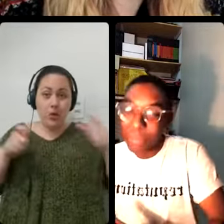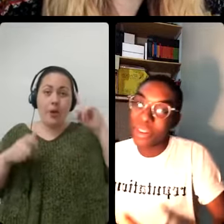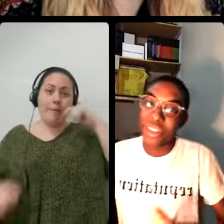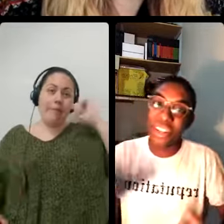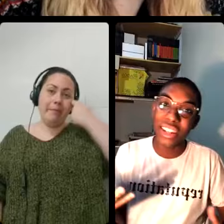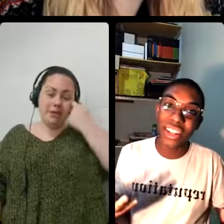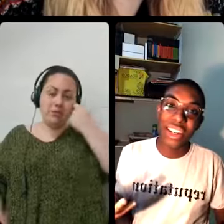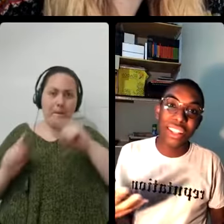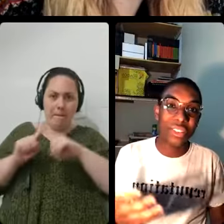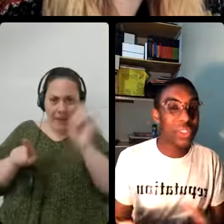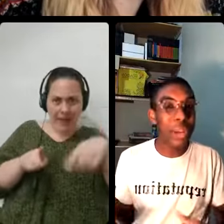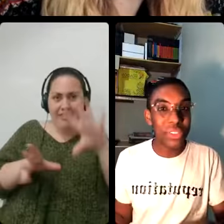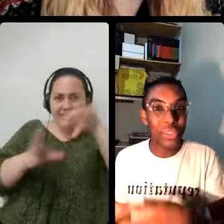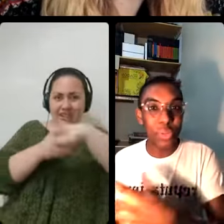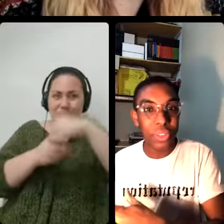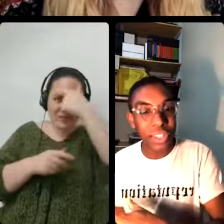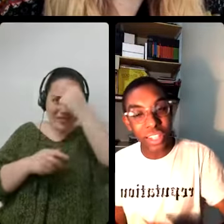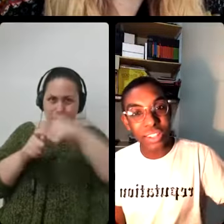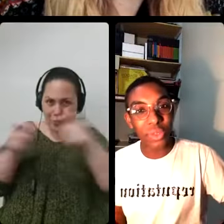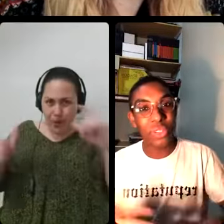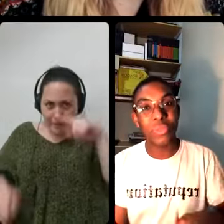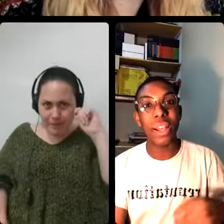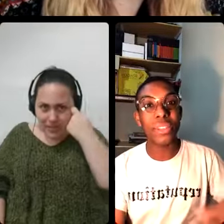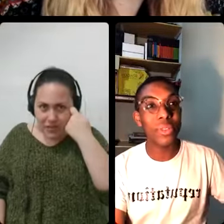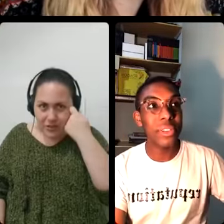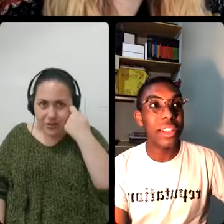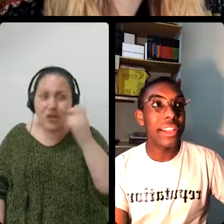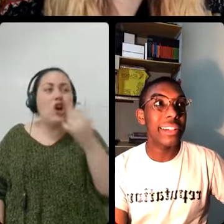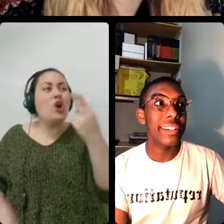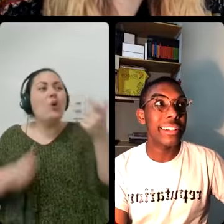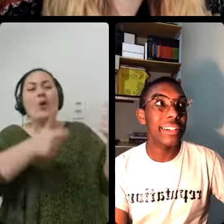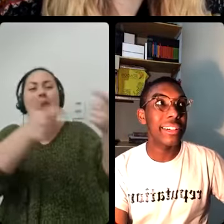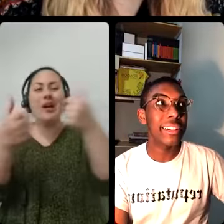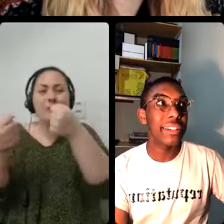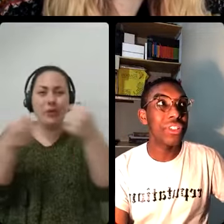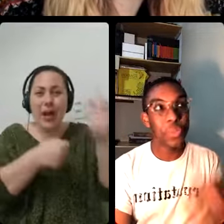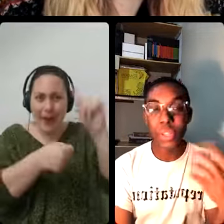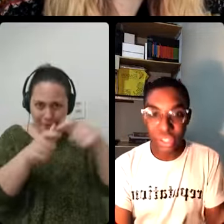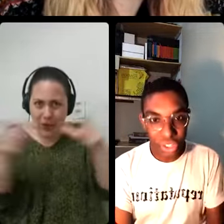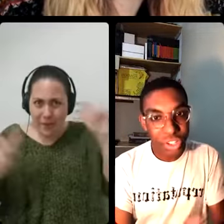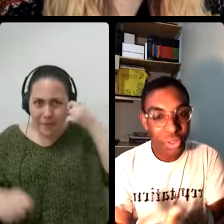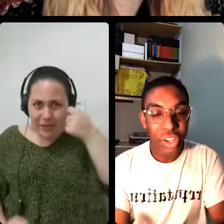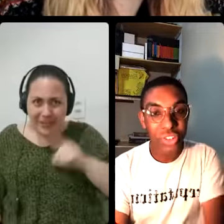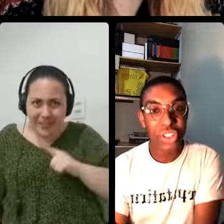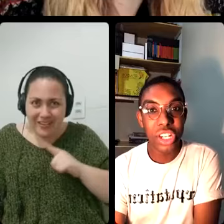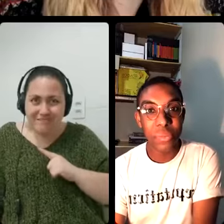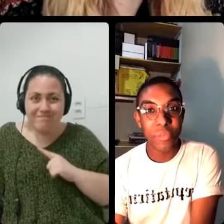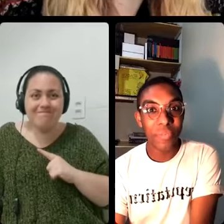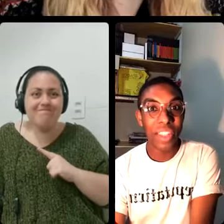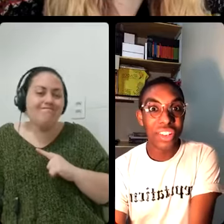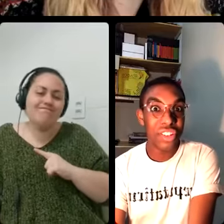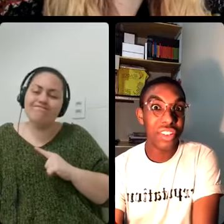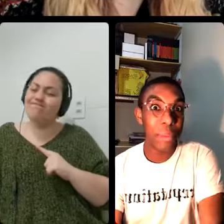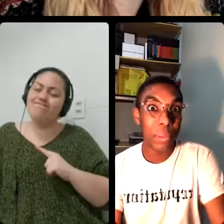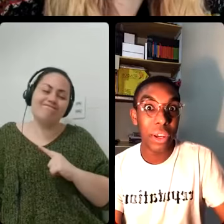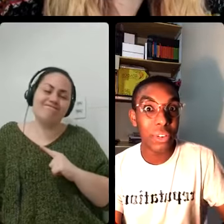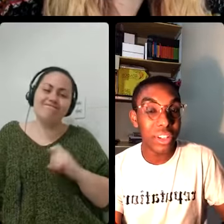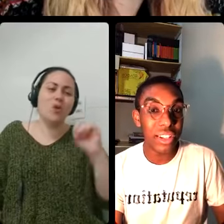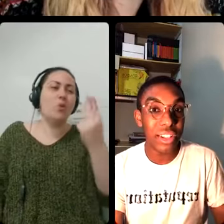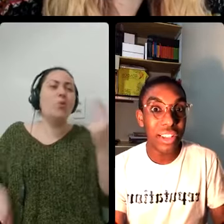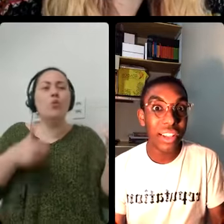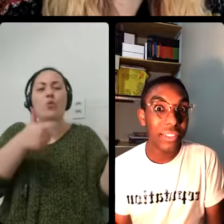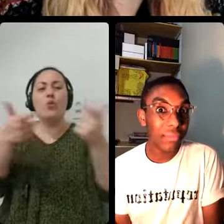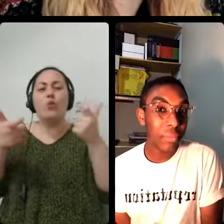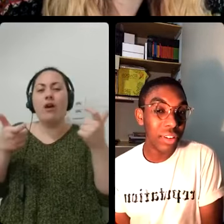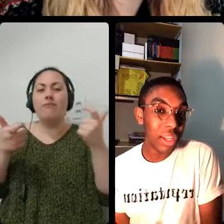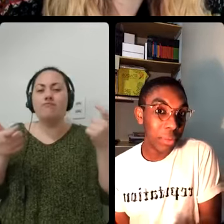gente não é a maioria nos espaços de poder, nos espaços de prestígio que a gente chama, né? A gente é sempre a